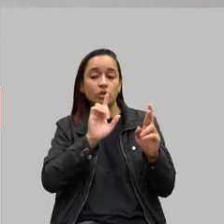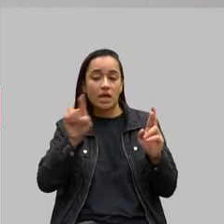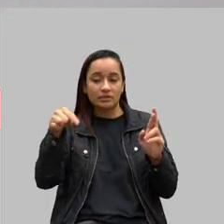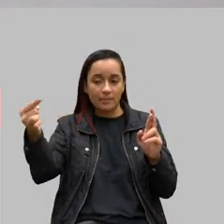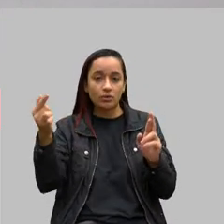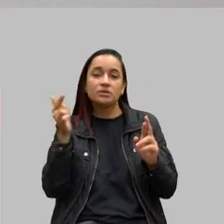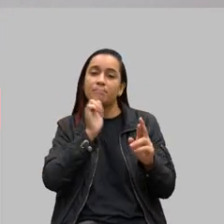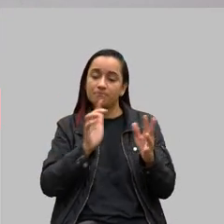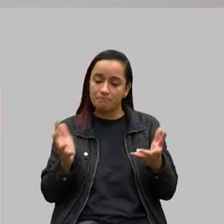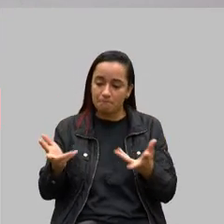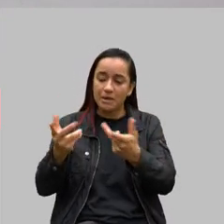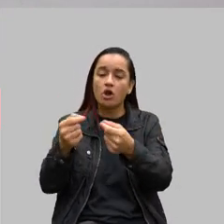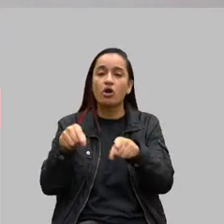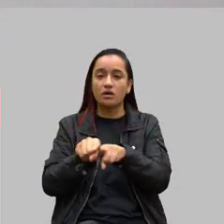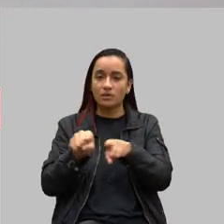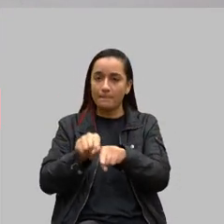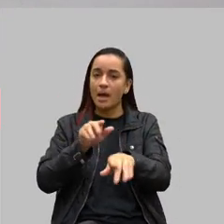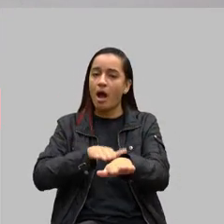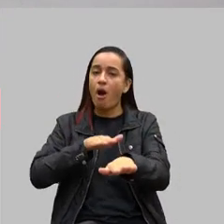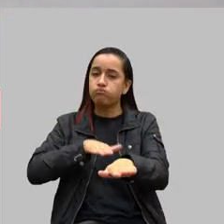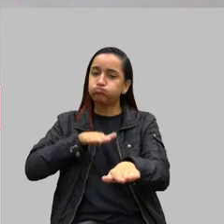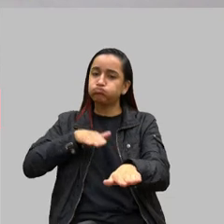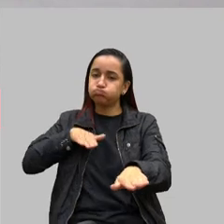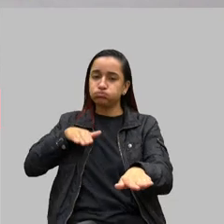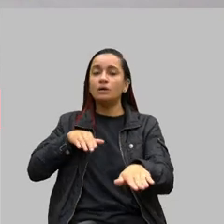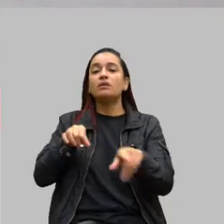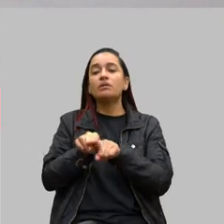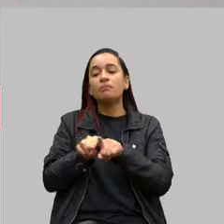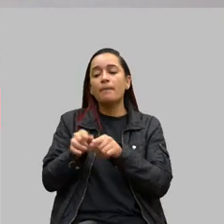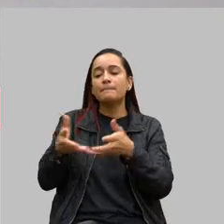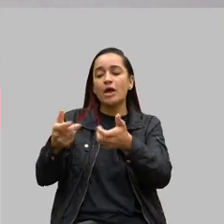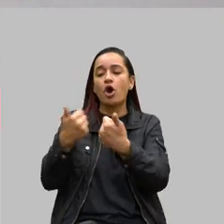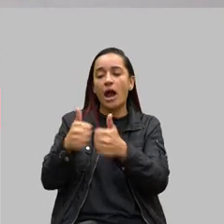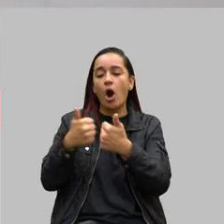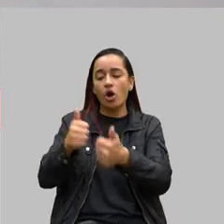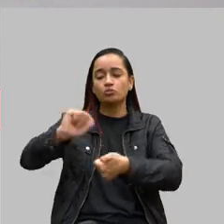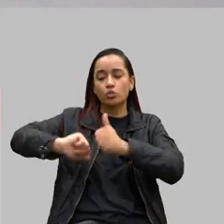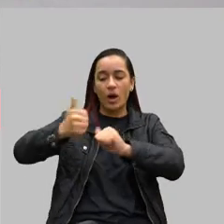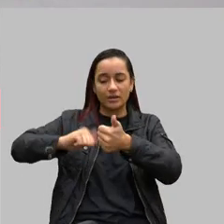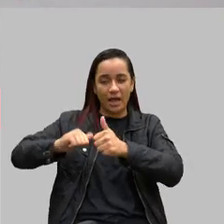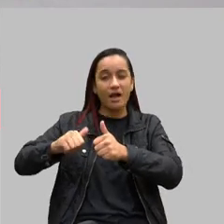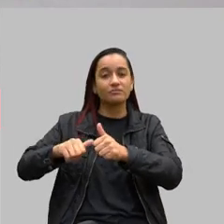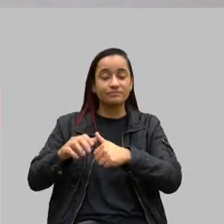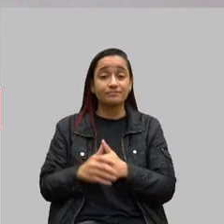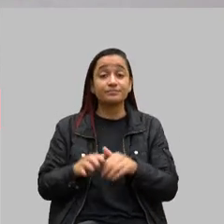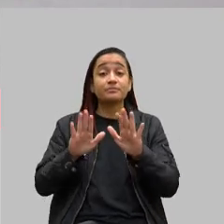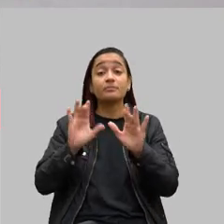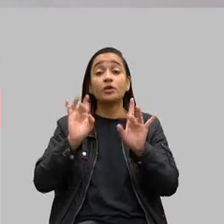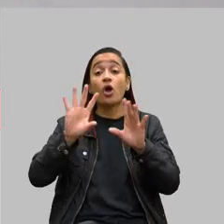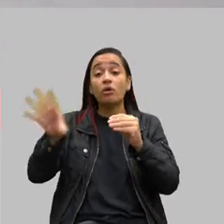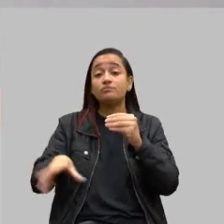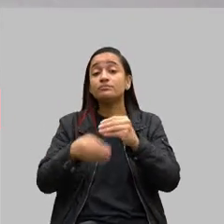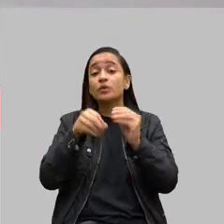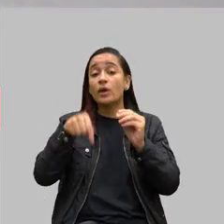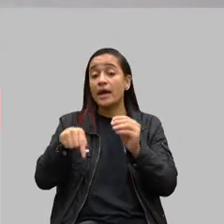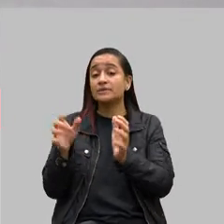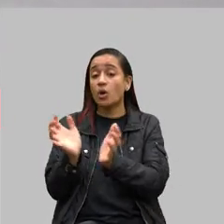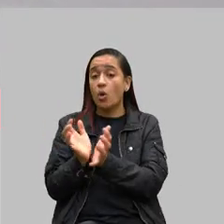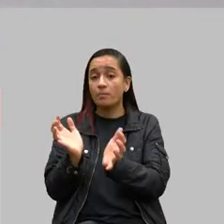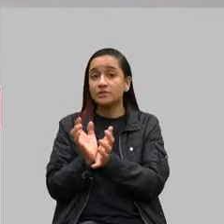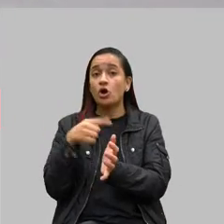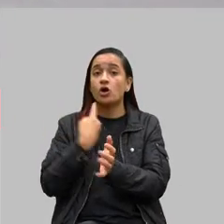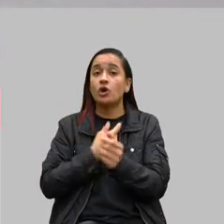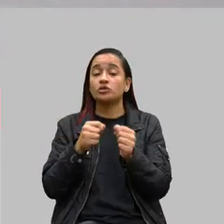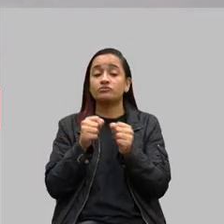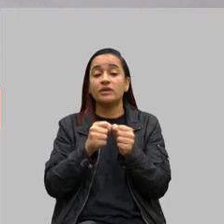mais esse trânsito e melhorar esse transporte cada dia mais mas eu só queria reiterar aqui que nessa comissão nós fizemos o pedido de